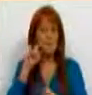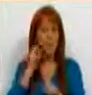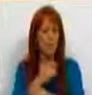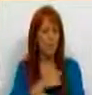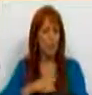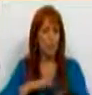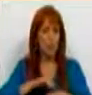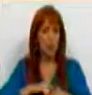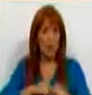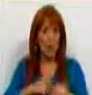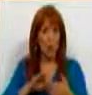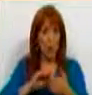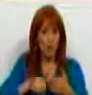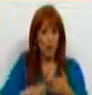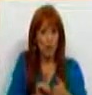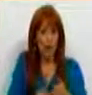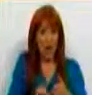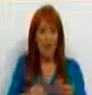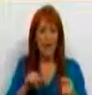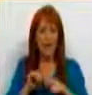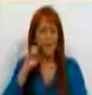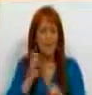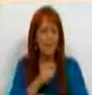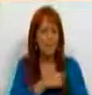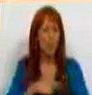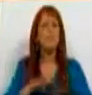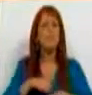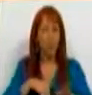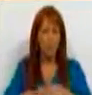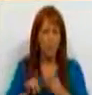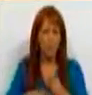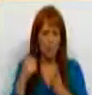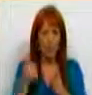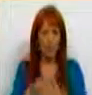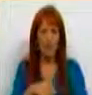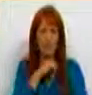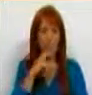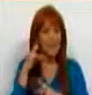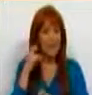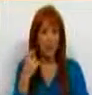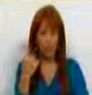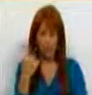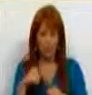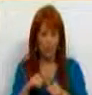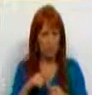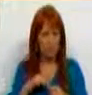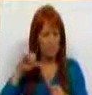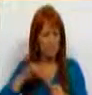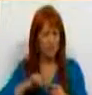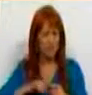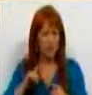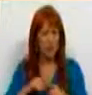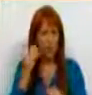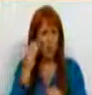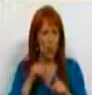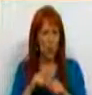auditoria relativamente aos contratos. Essa auditoria foi feita e permitiu detectar 1. Incorreções